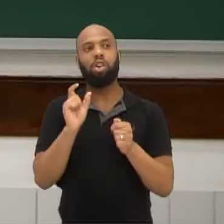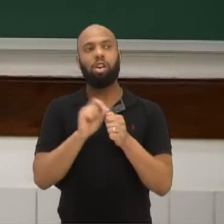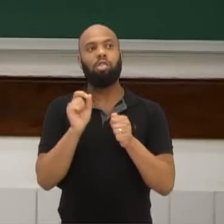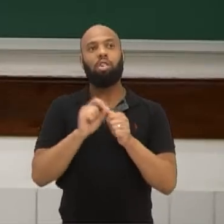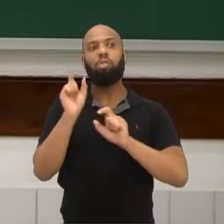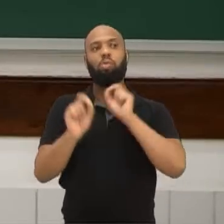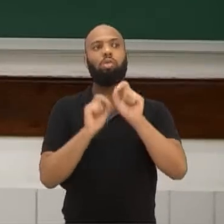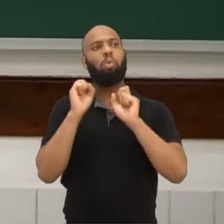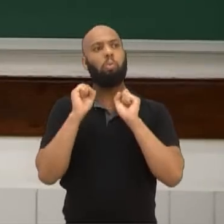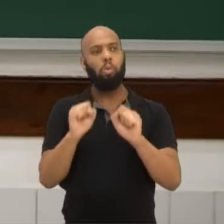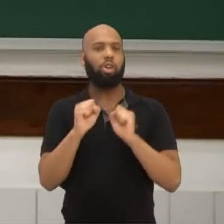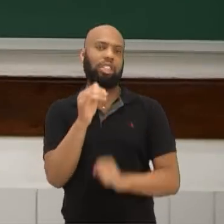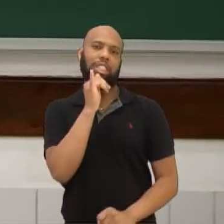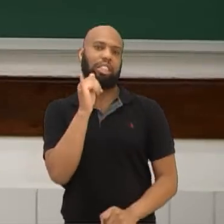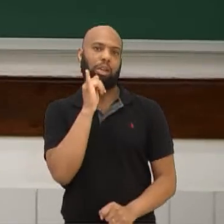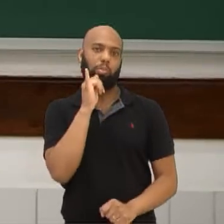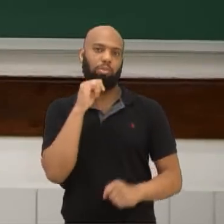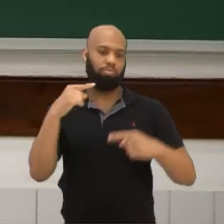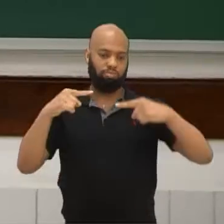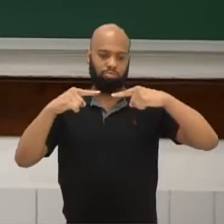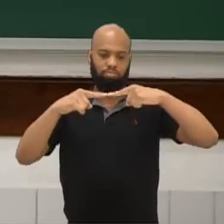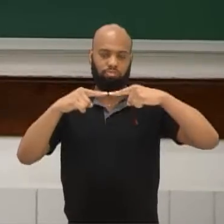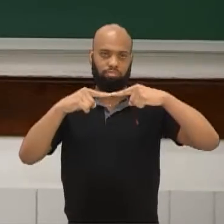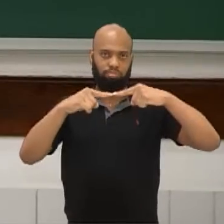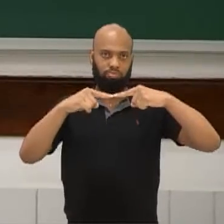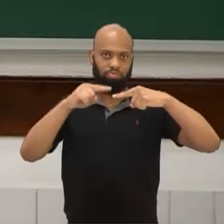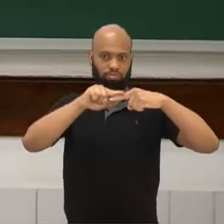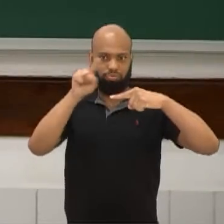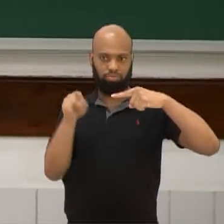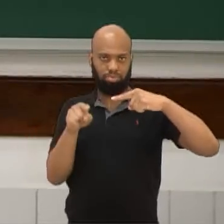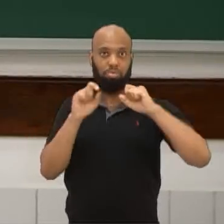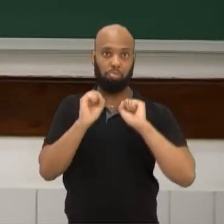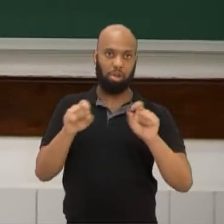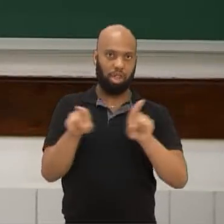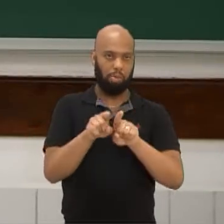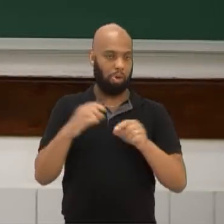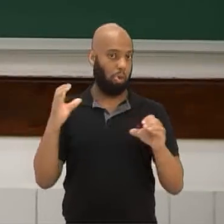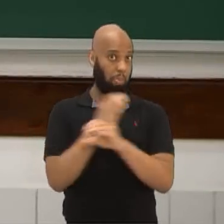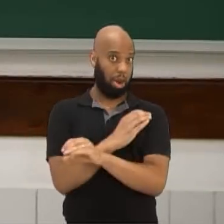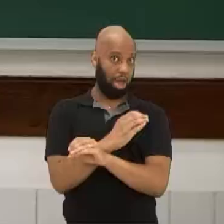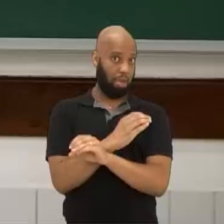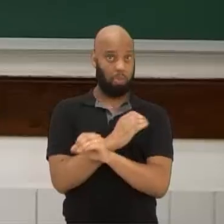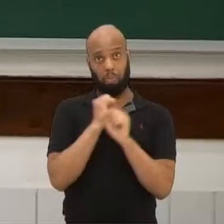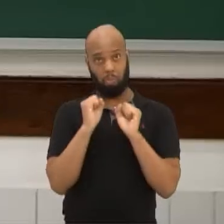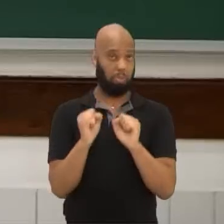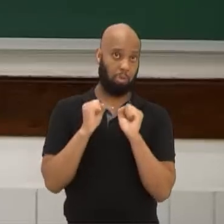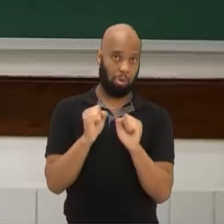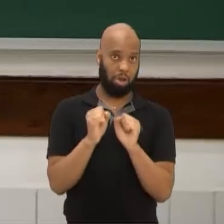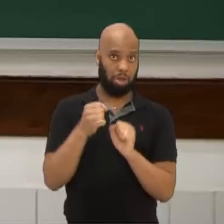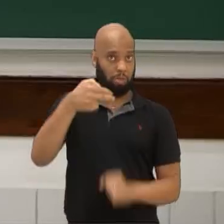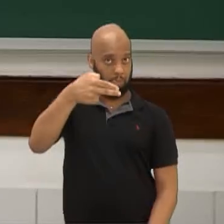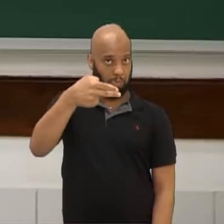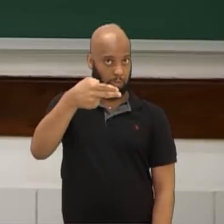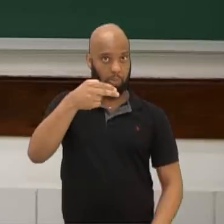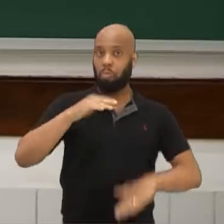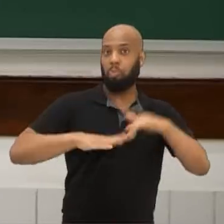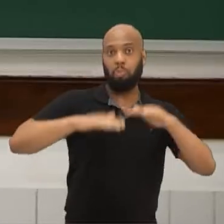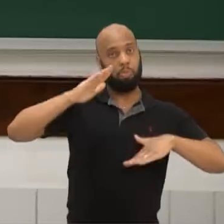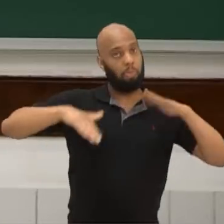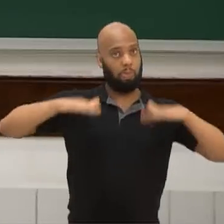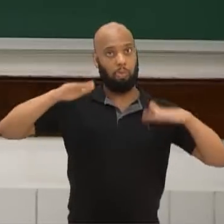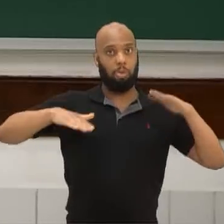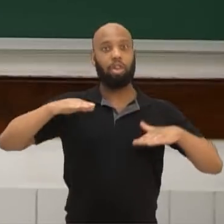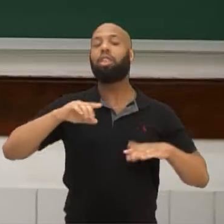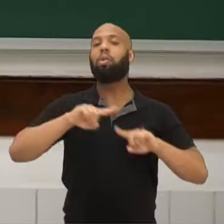construiu, que é o ângulo de meia volta, certo? Ou pode ser uma volta completa, né? Conforme o lugar que tiver na casa de